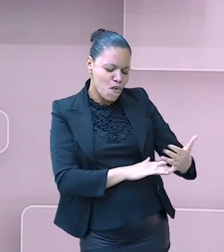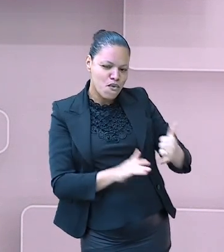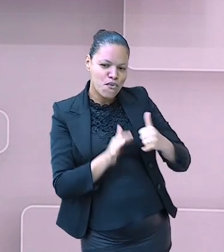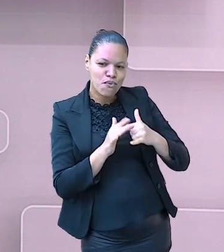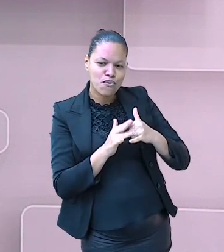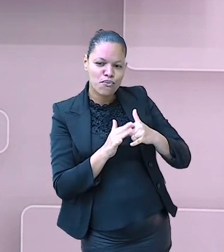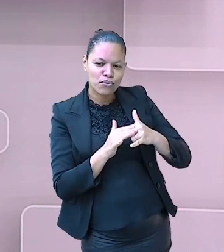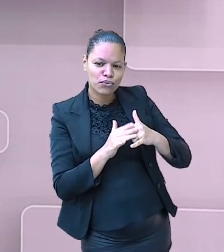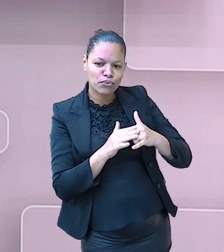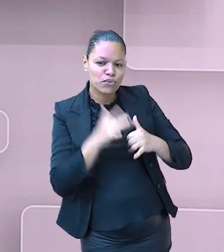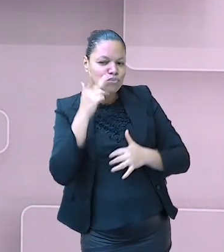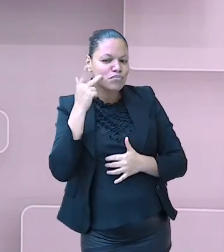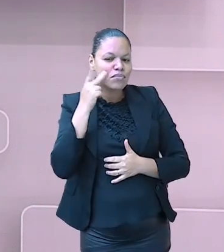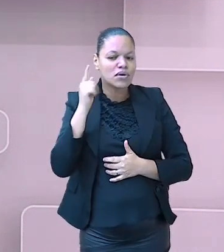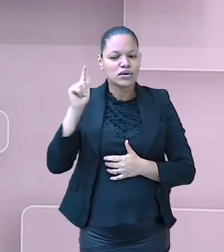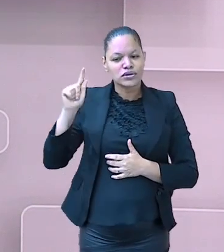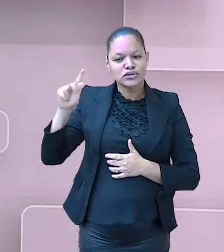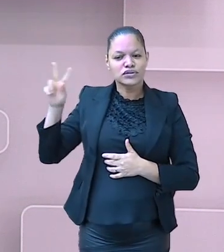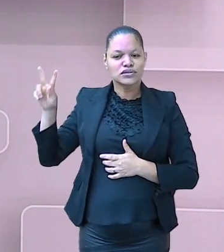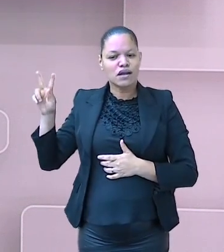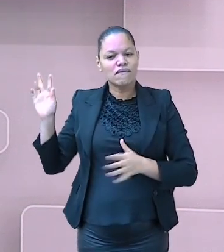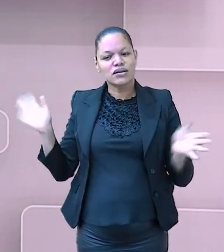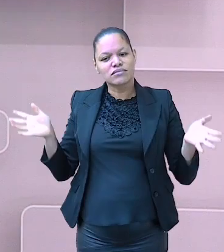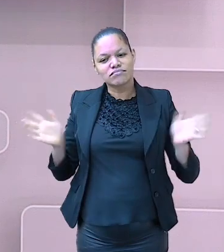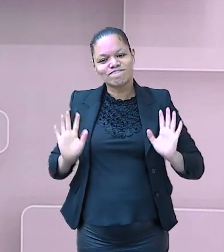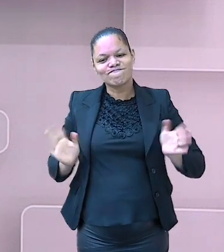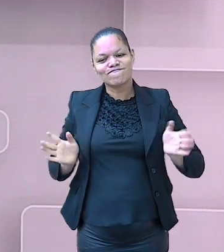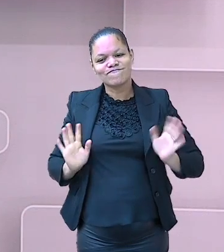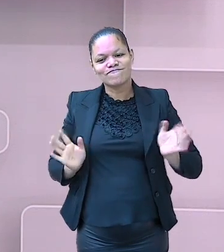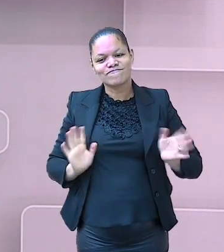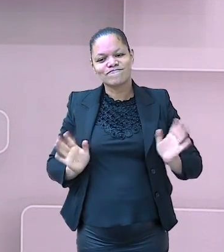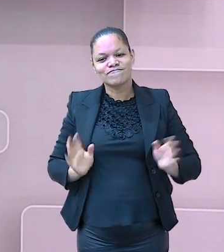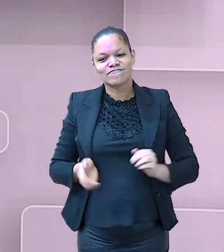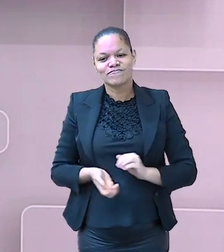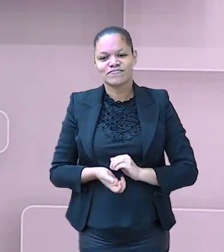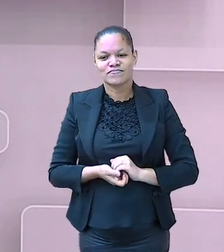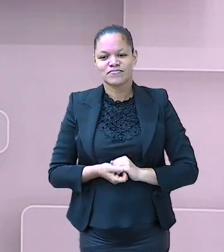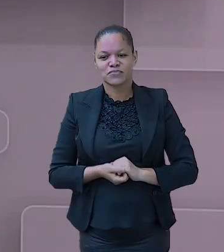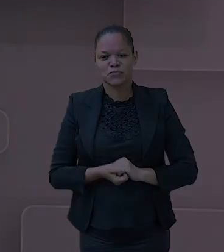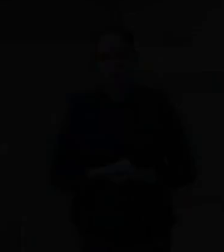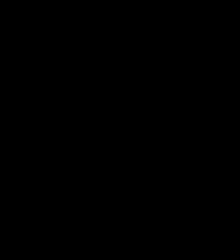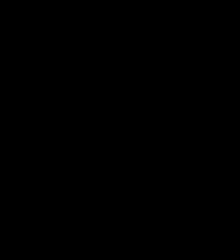canal no YouTube SMED GV e até uma próxima aula. Tchau!